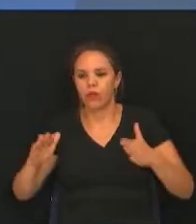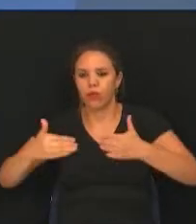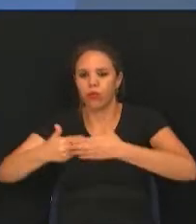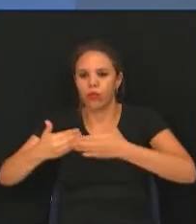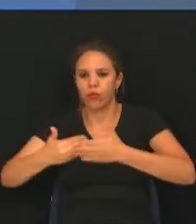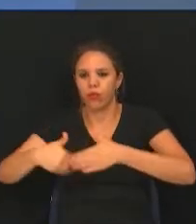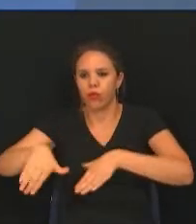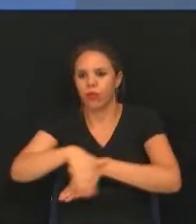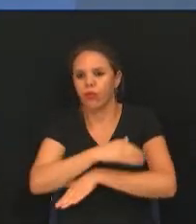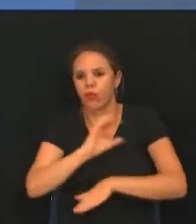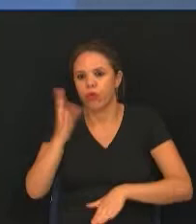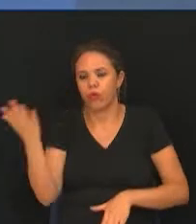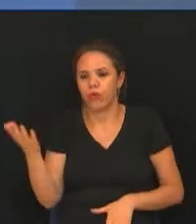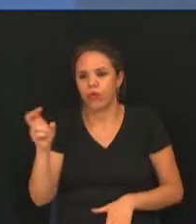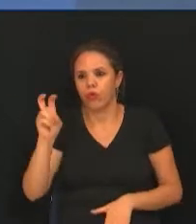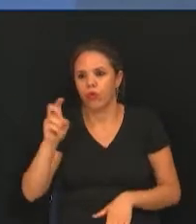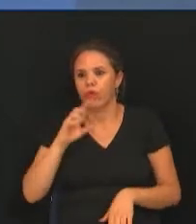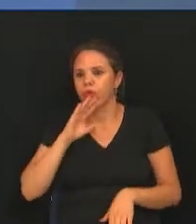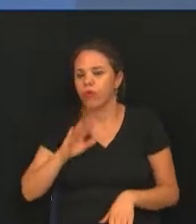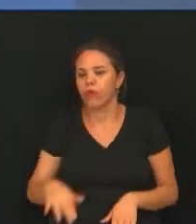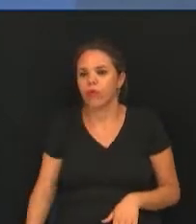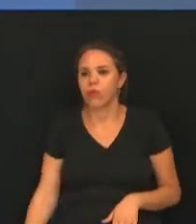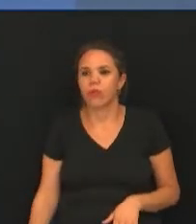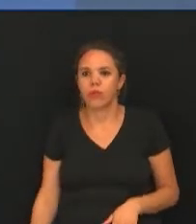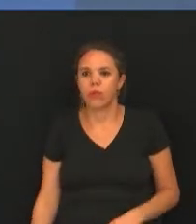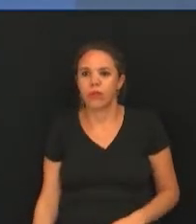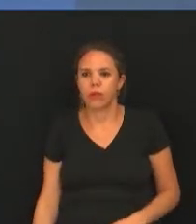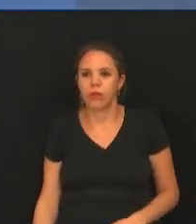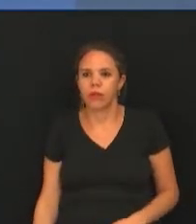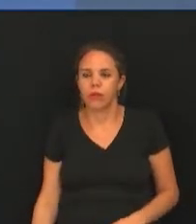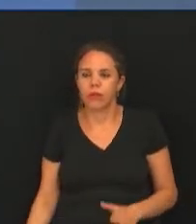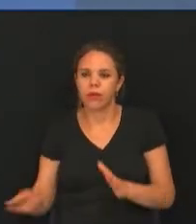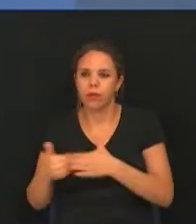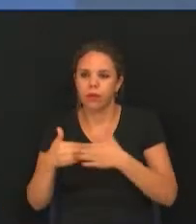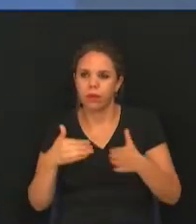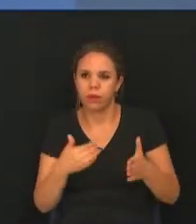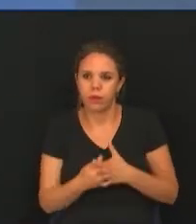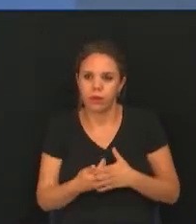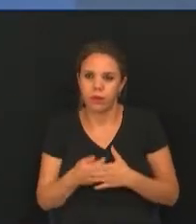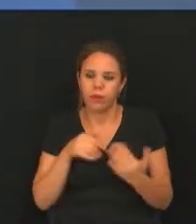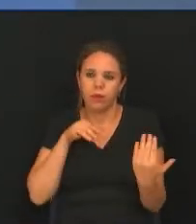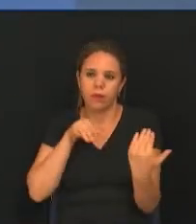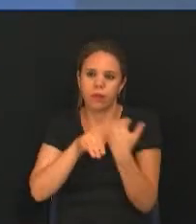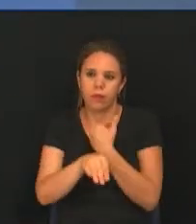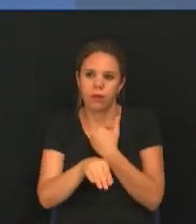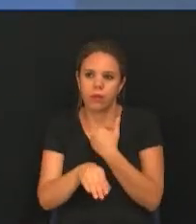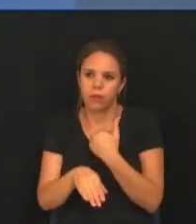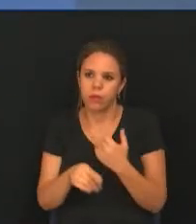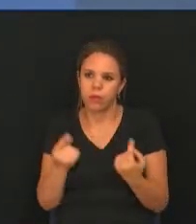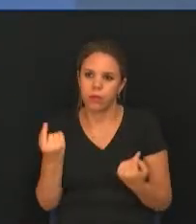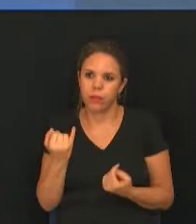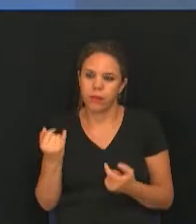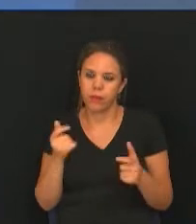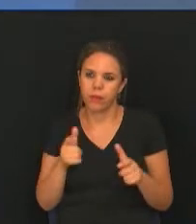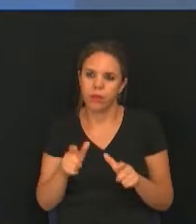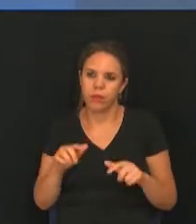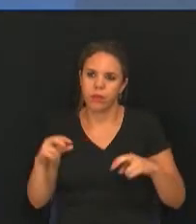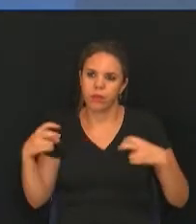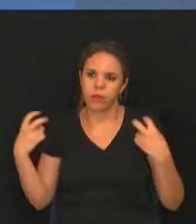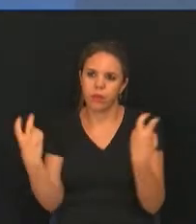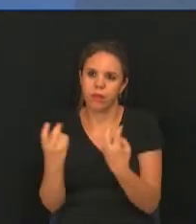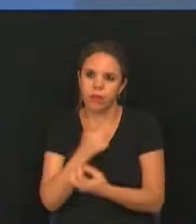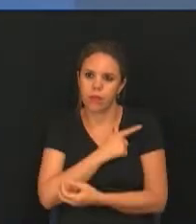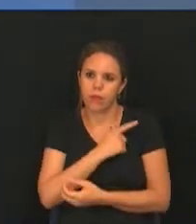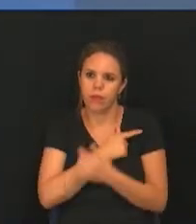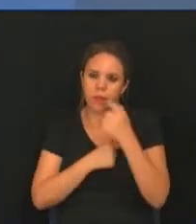a partir das 5 horas da tarde. Serão fechados ao tráfego de veículos trechos no entorno do estádio do Guarani.